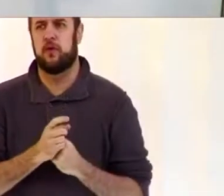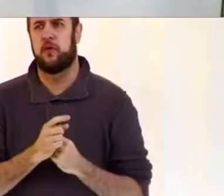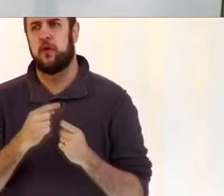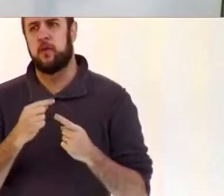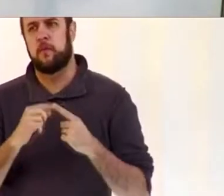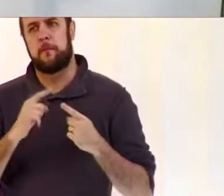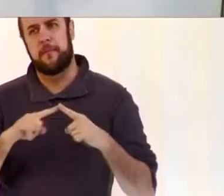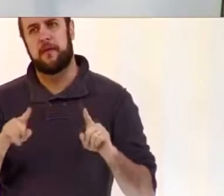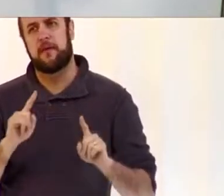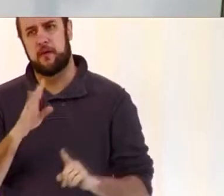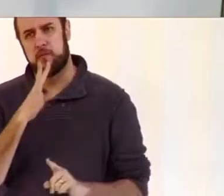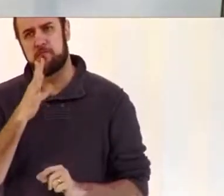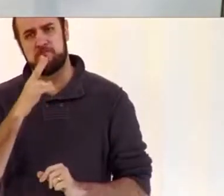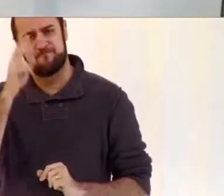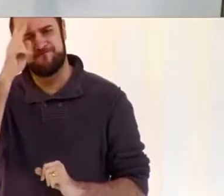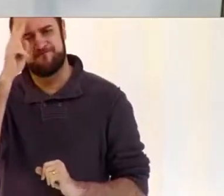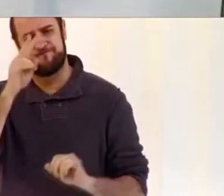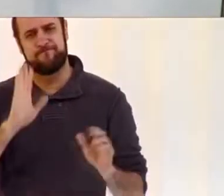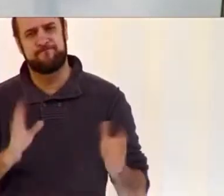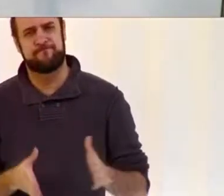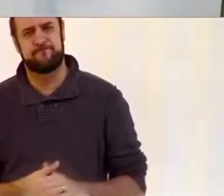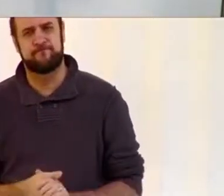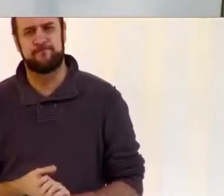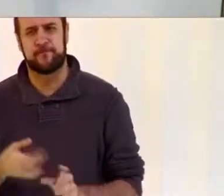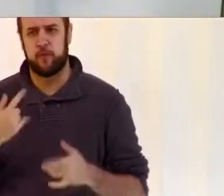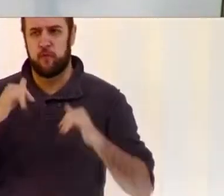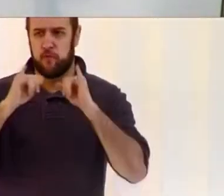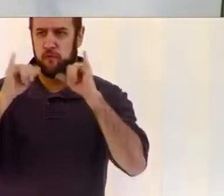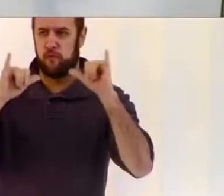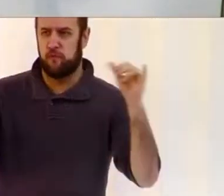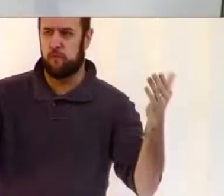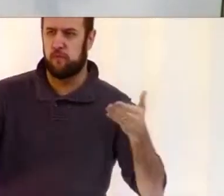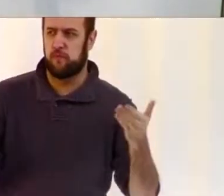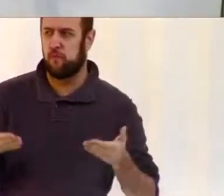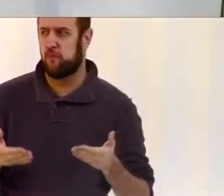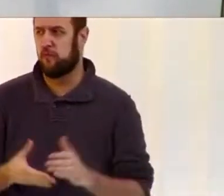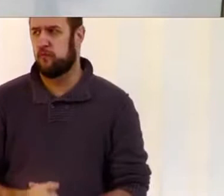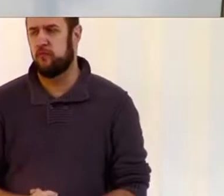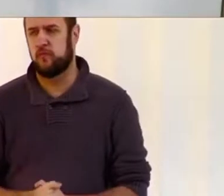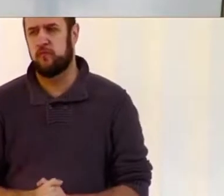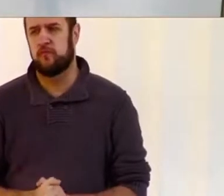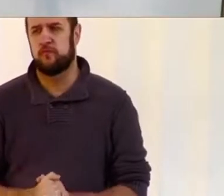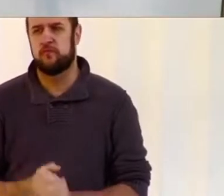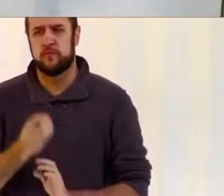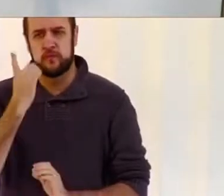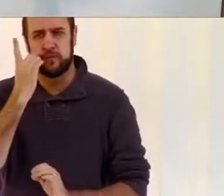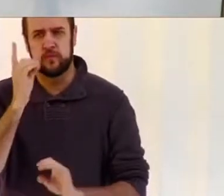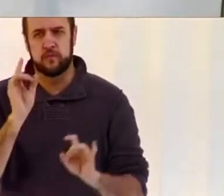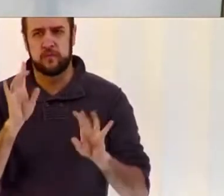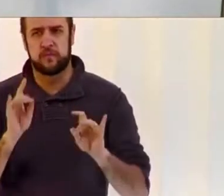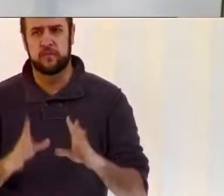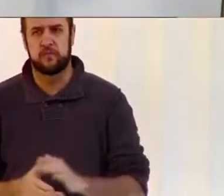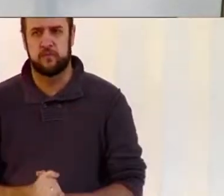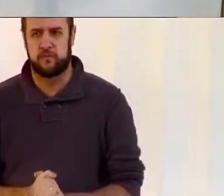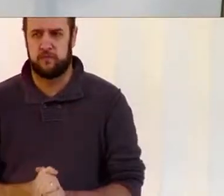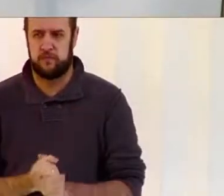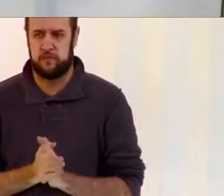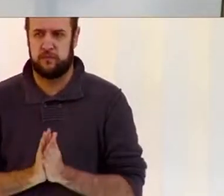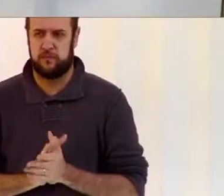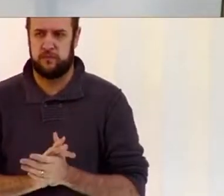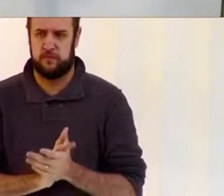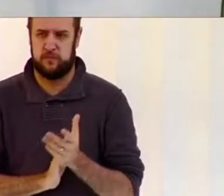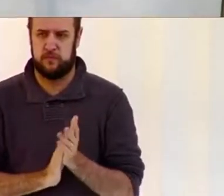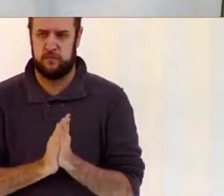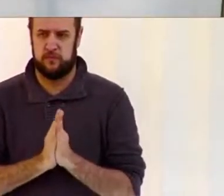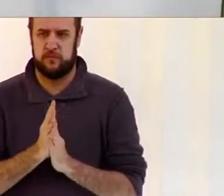e eu quero compartilhar com os irmãos nessa data esse texto